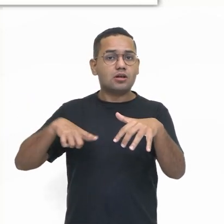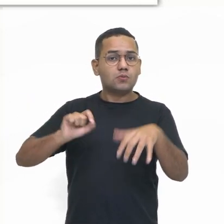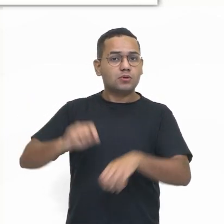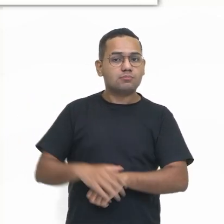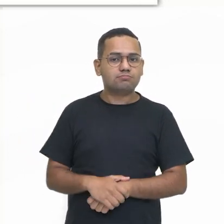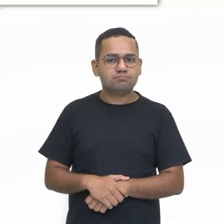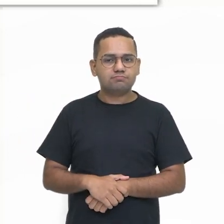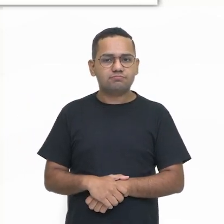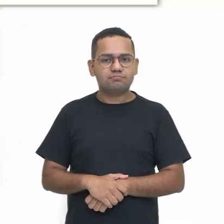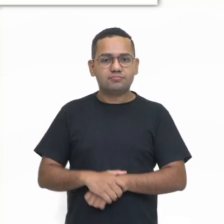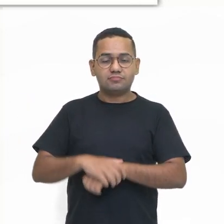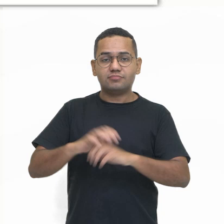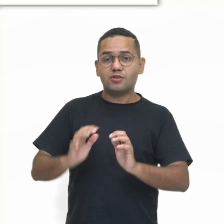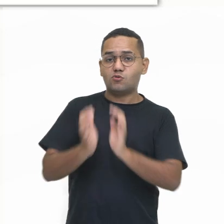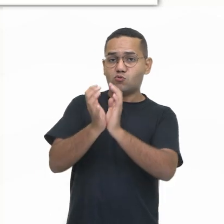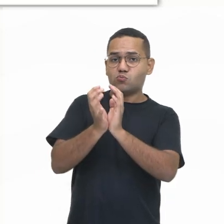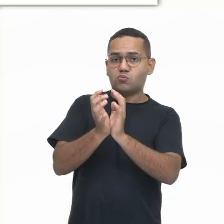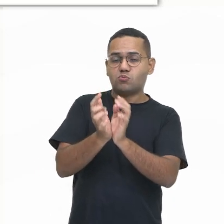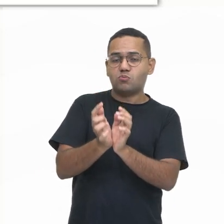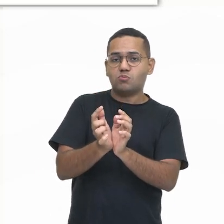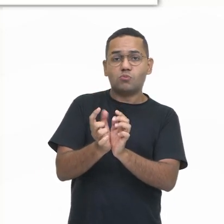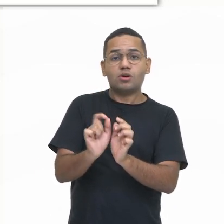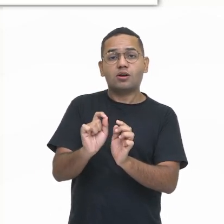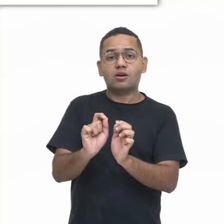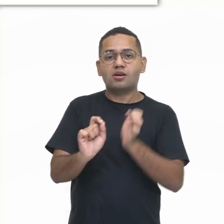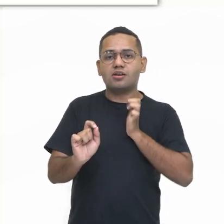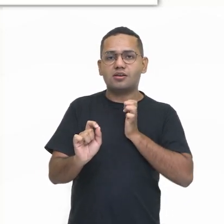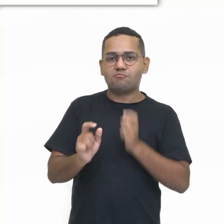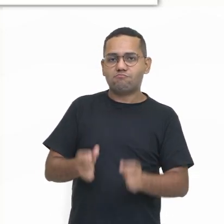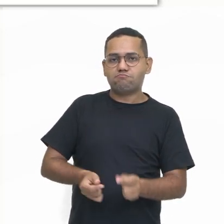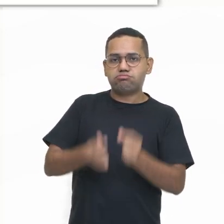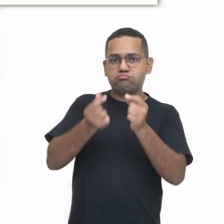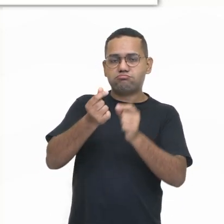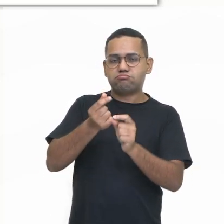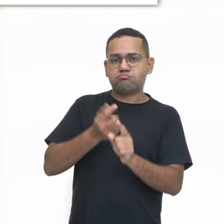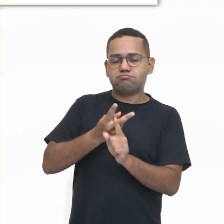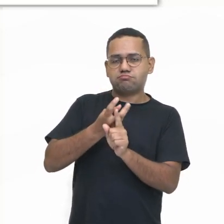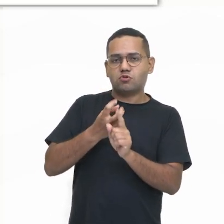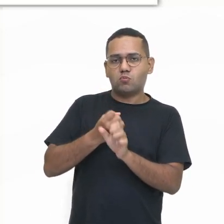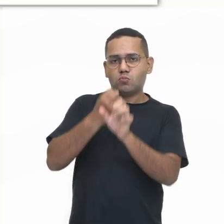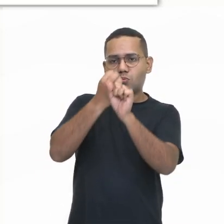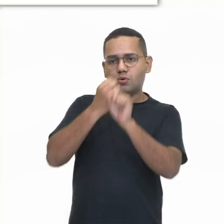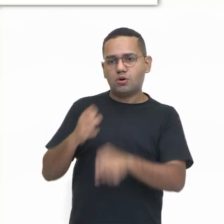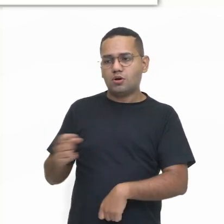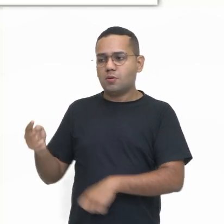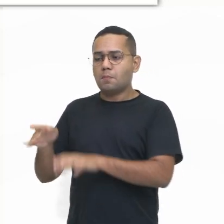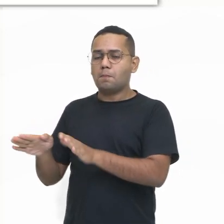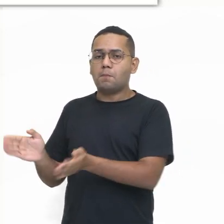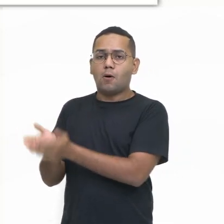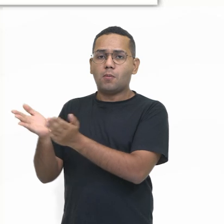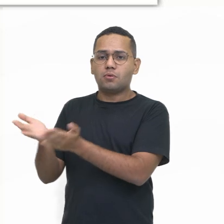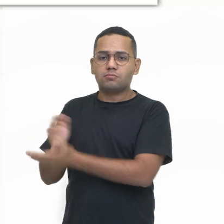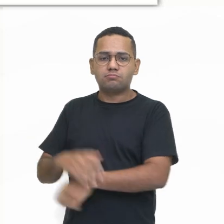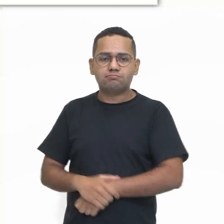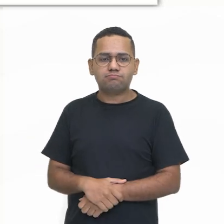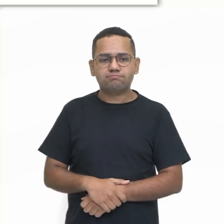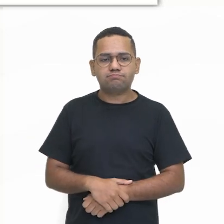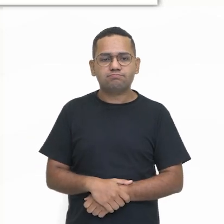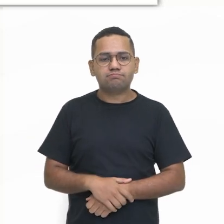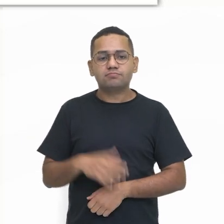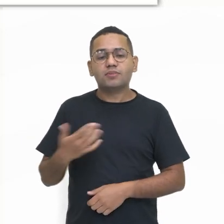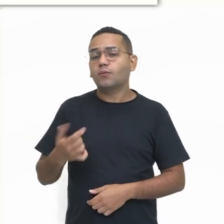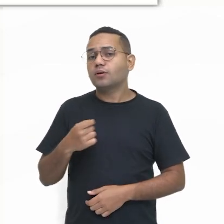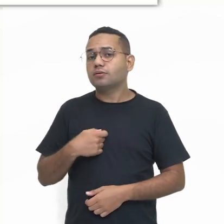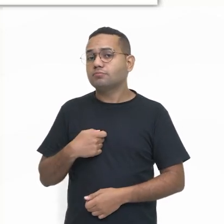em ricos e pobres. E quem é que comanda? Quem é que vai ter o poder aí? Os primeiros, né?